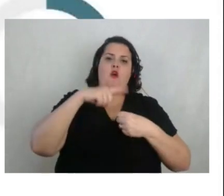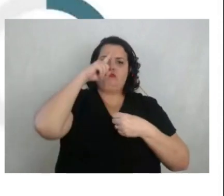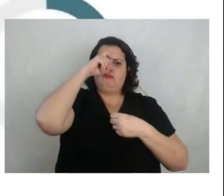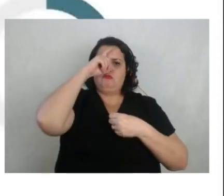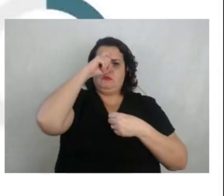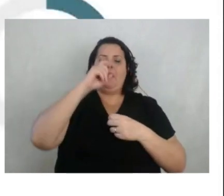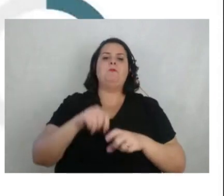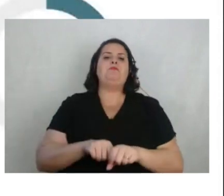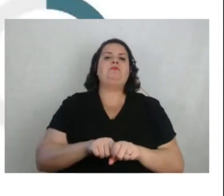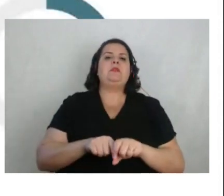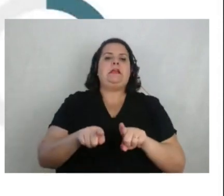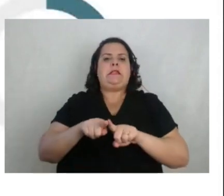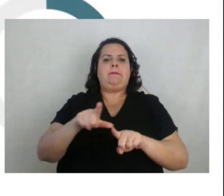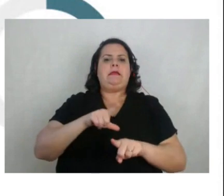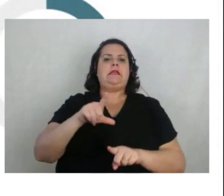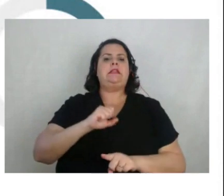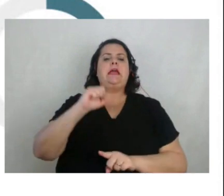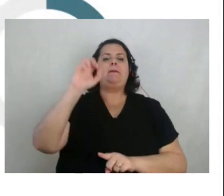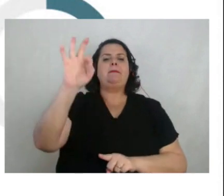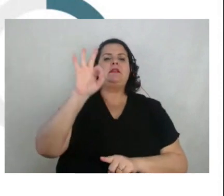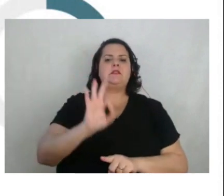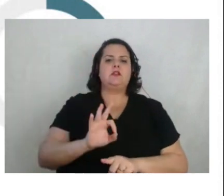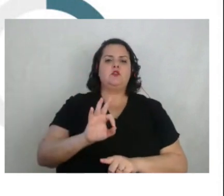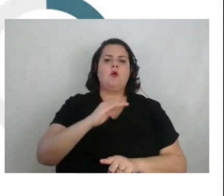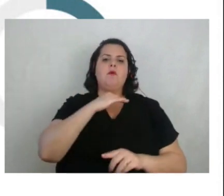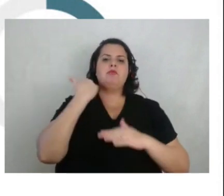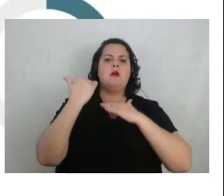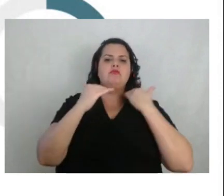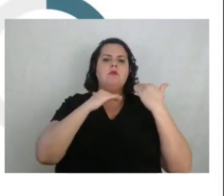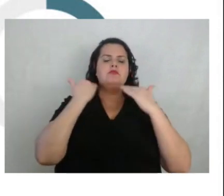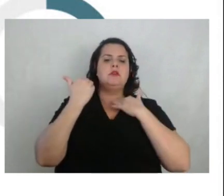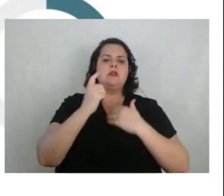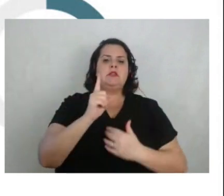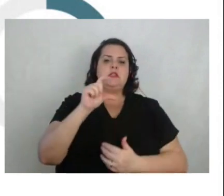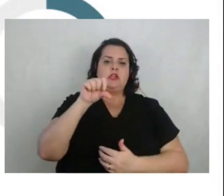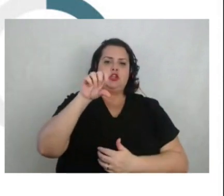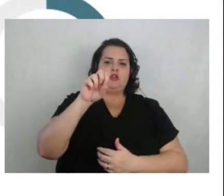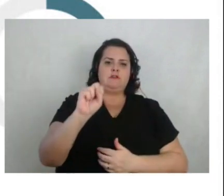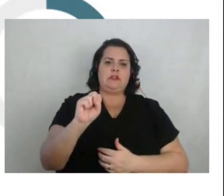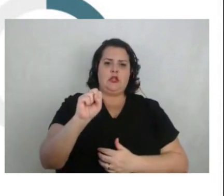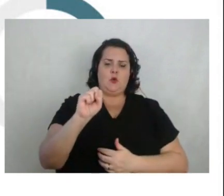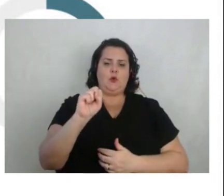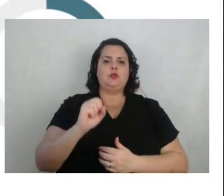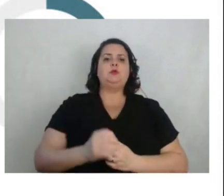taxa dos nossos óbitos, que são 198,